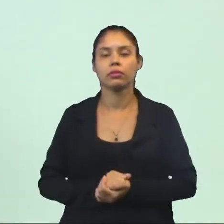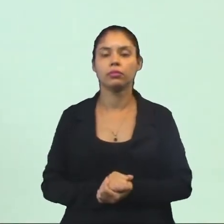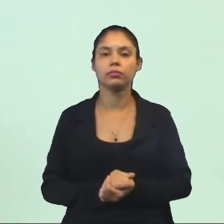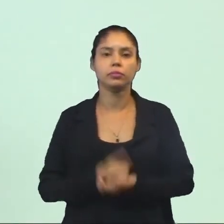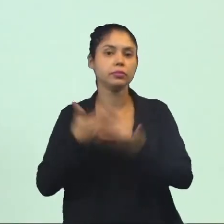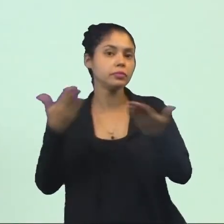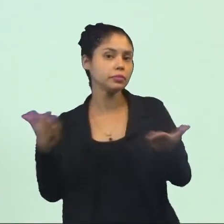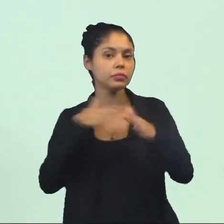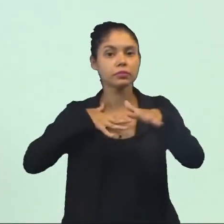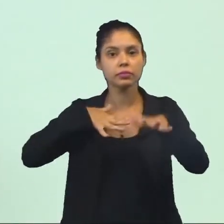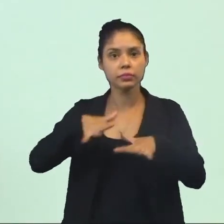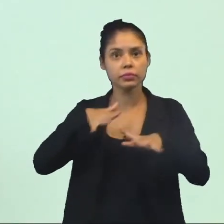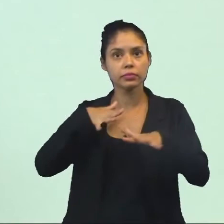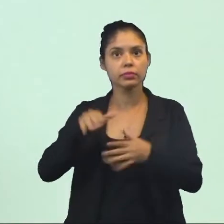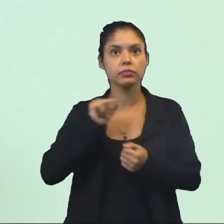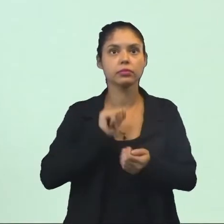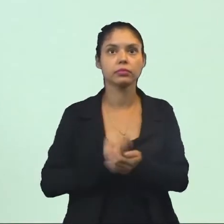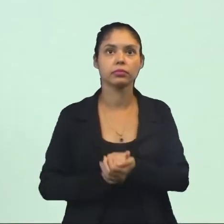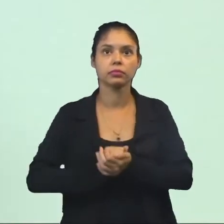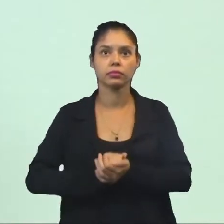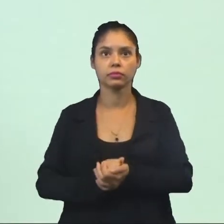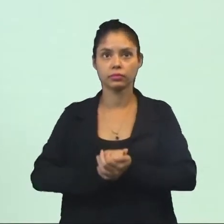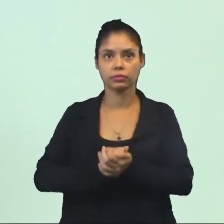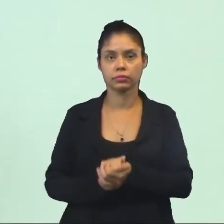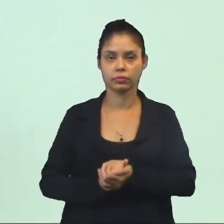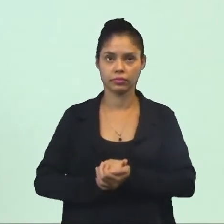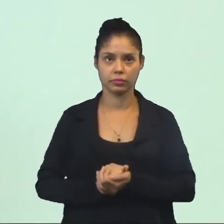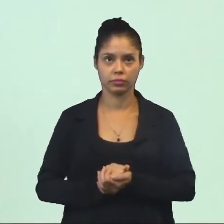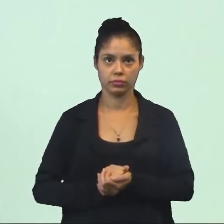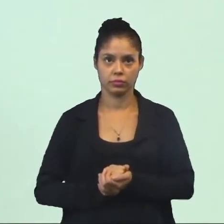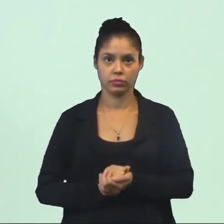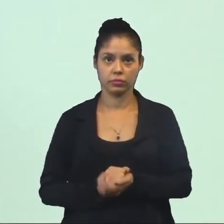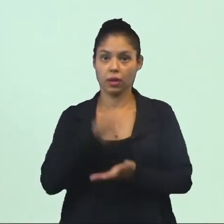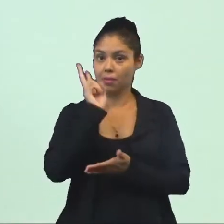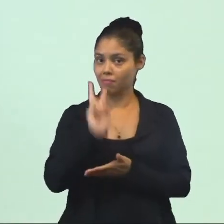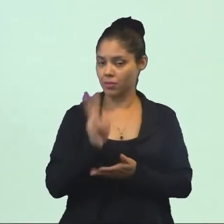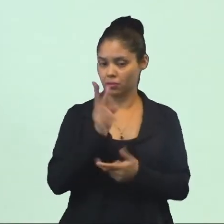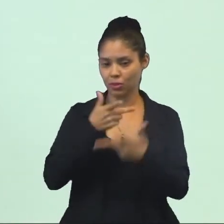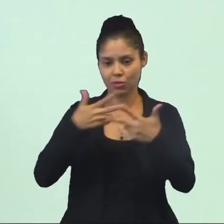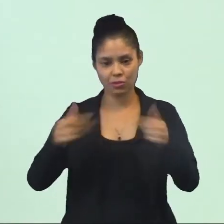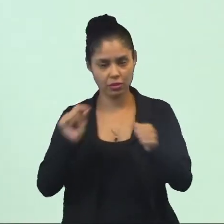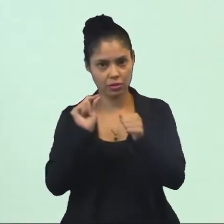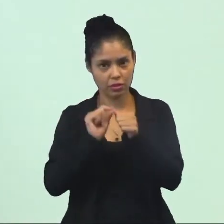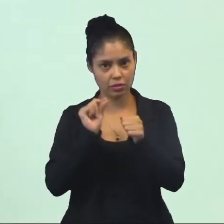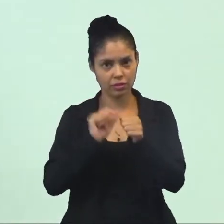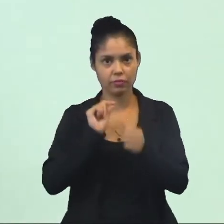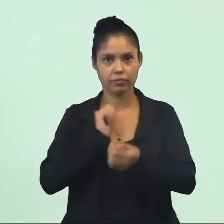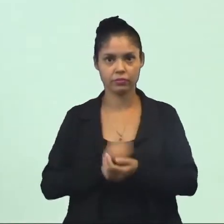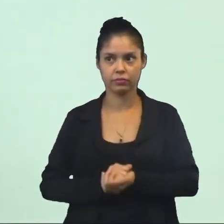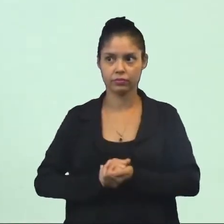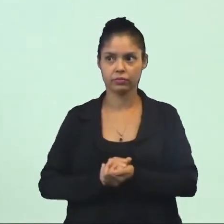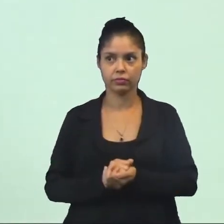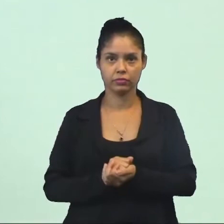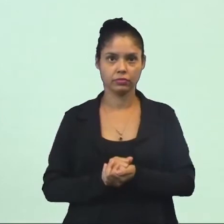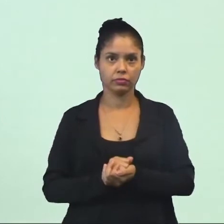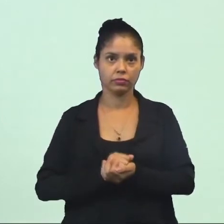então o movimento melódico ascendente mesma coisa que eu fazer